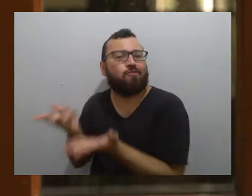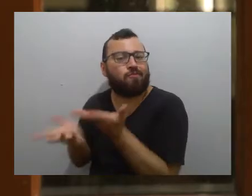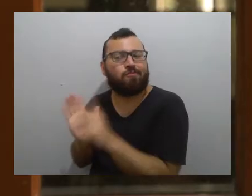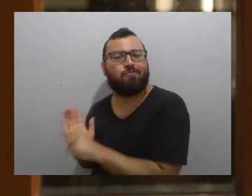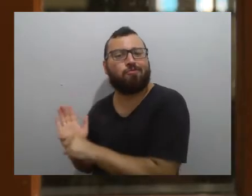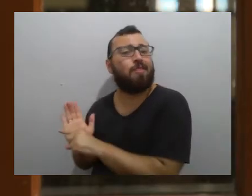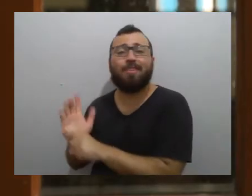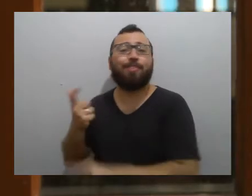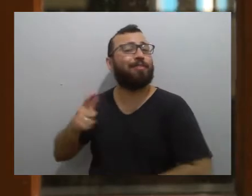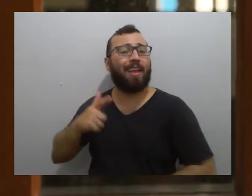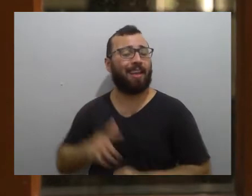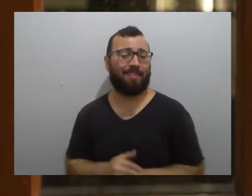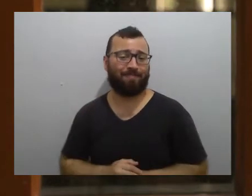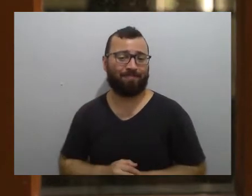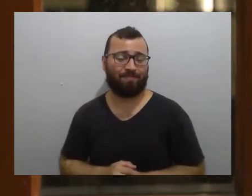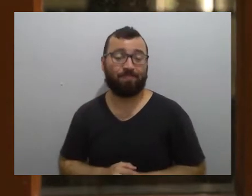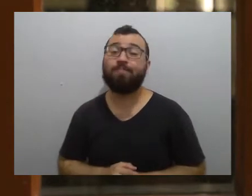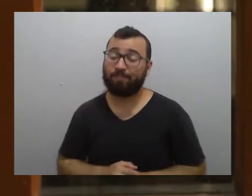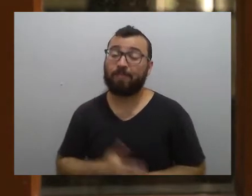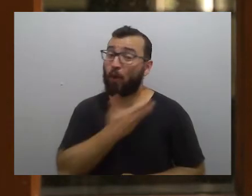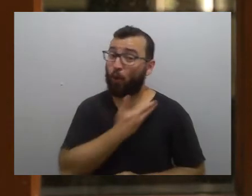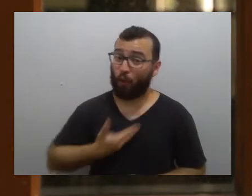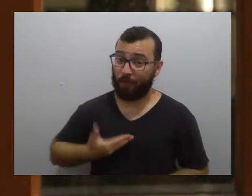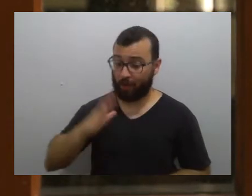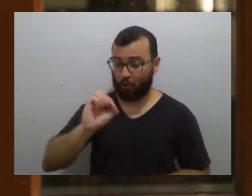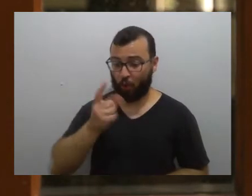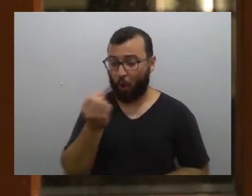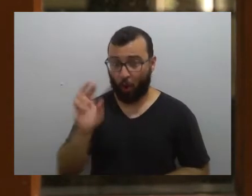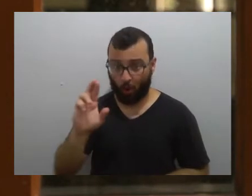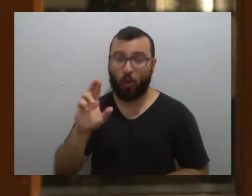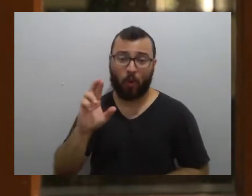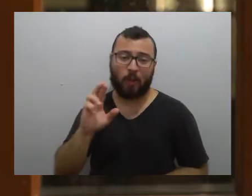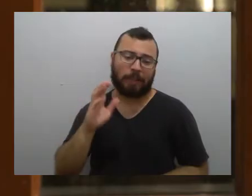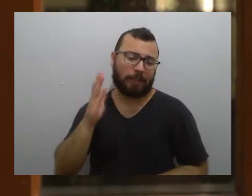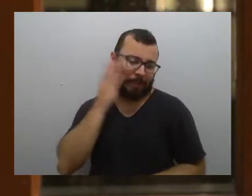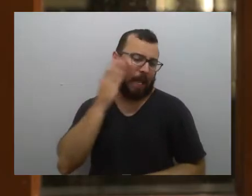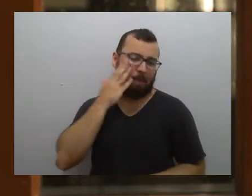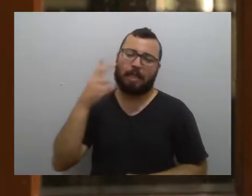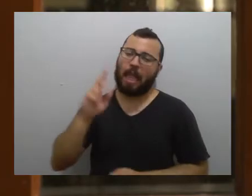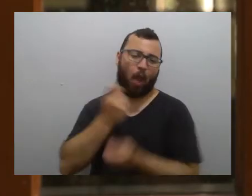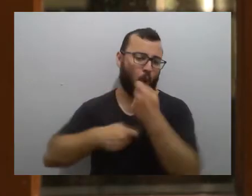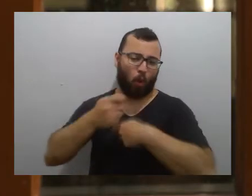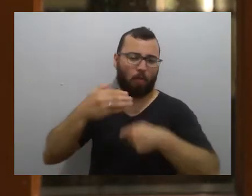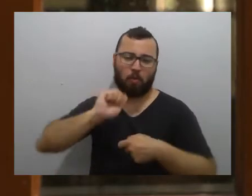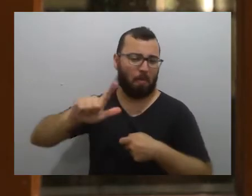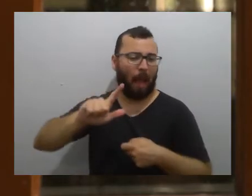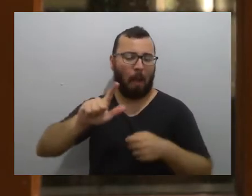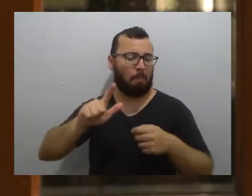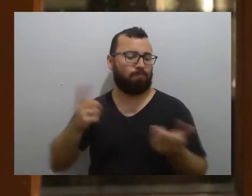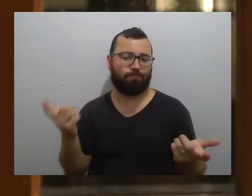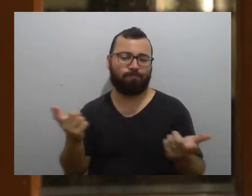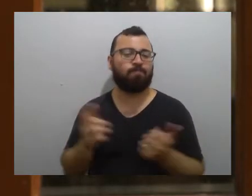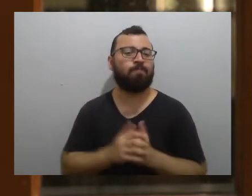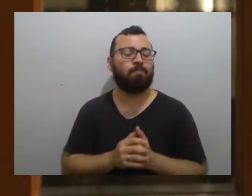logo depois o governo Fernando Henrique Cardoso, eleito e reeleito em função do sucesso financeiro e